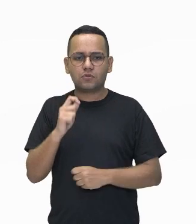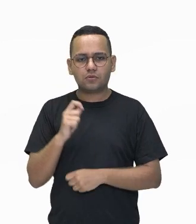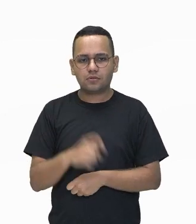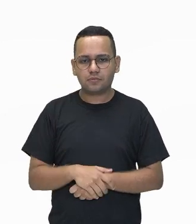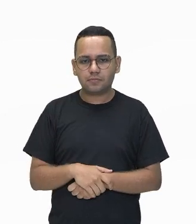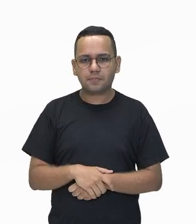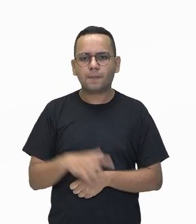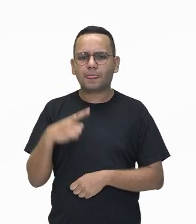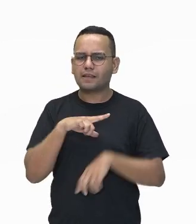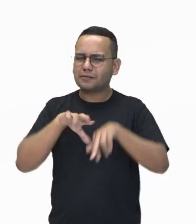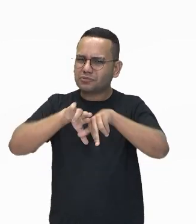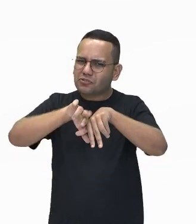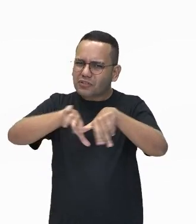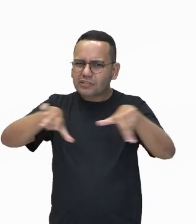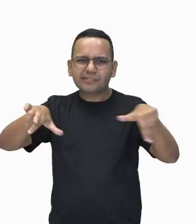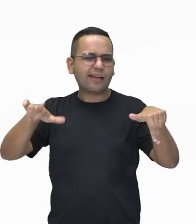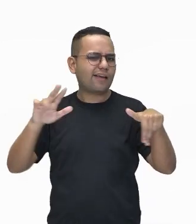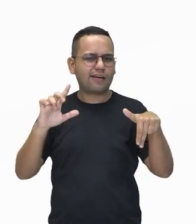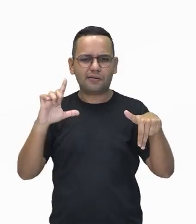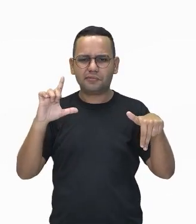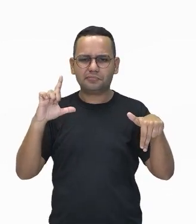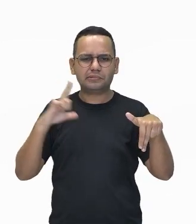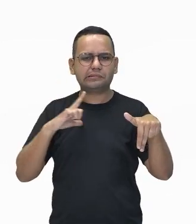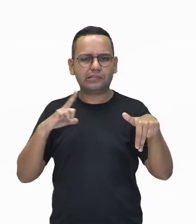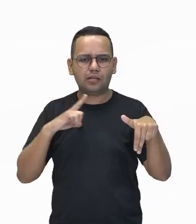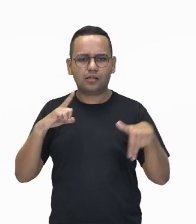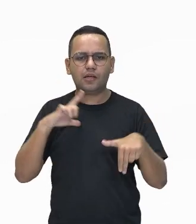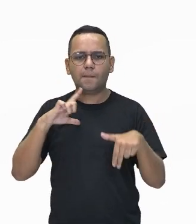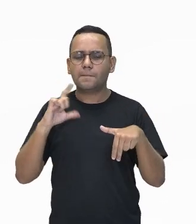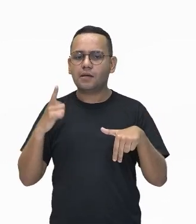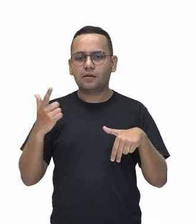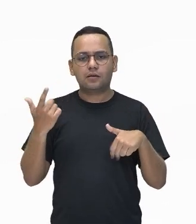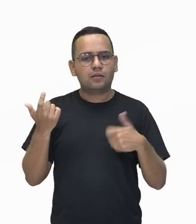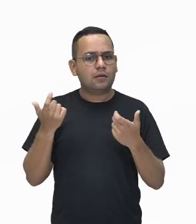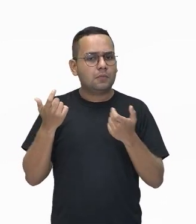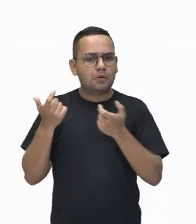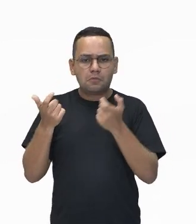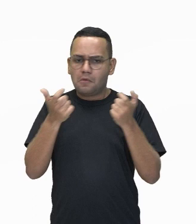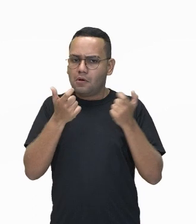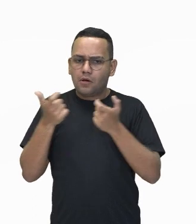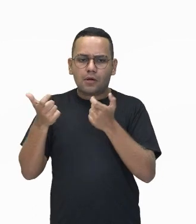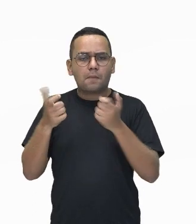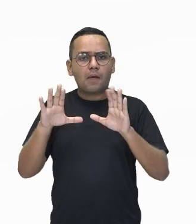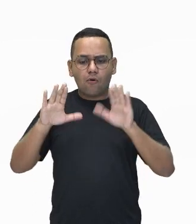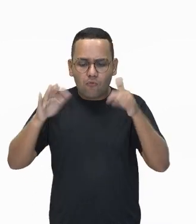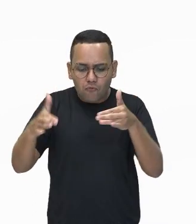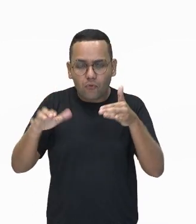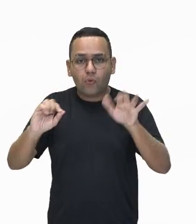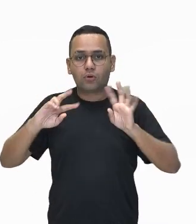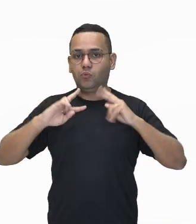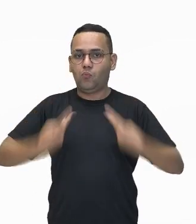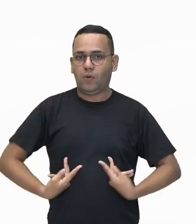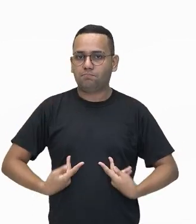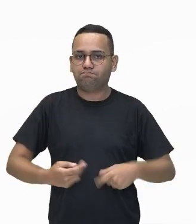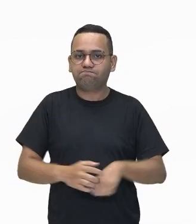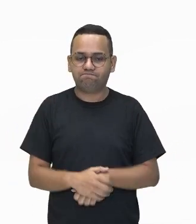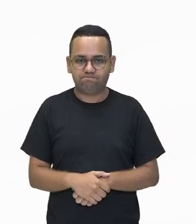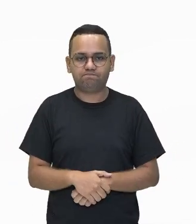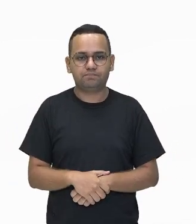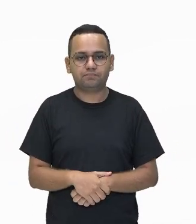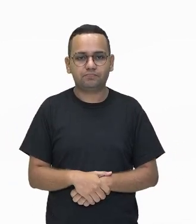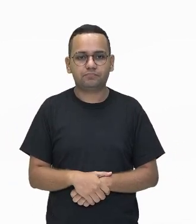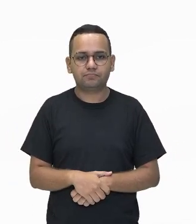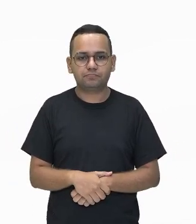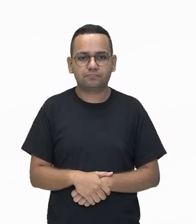dessa imensa diversidade, em todos os casos estamos nos referindo sempre ao quê? Ao ser